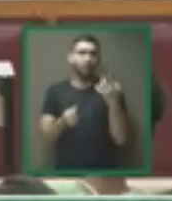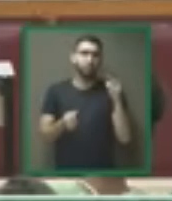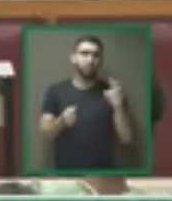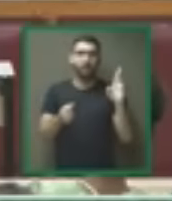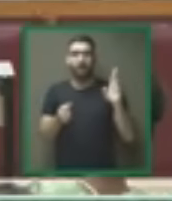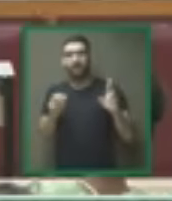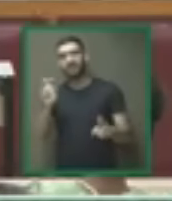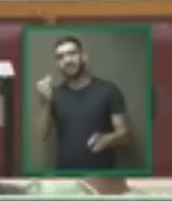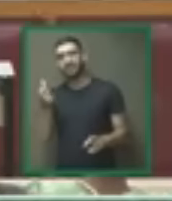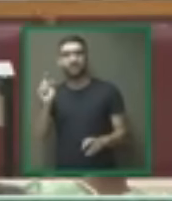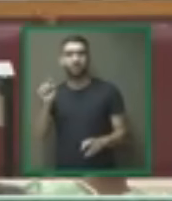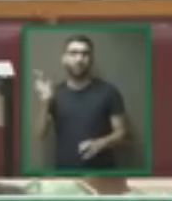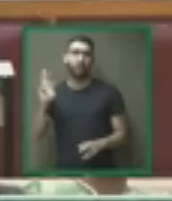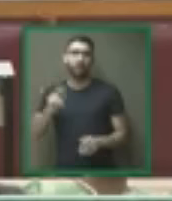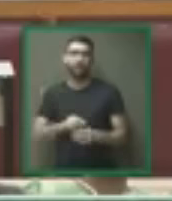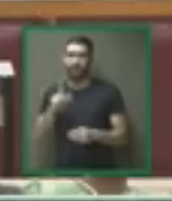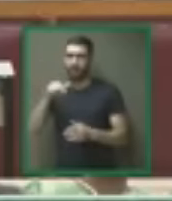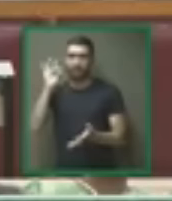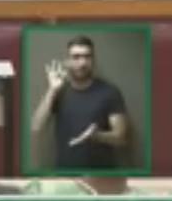essas informações são verdadeiras.